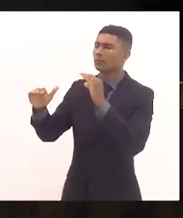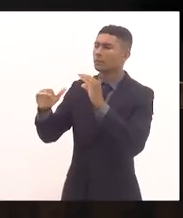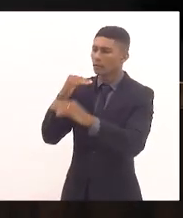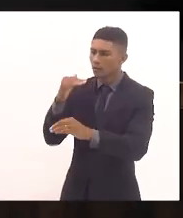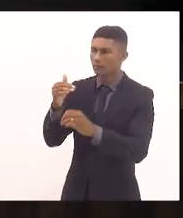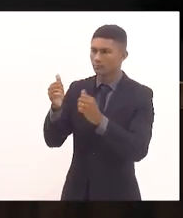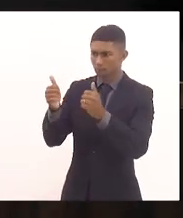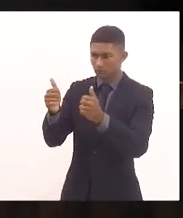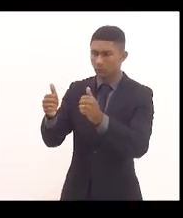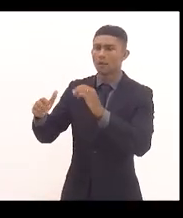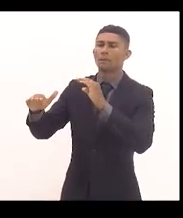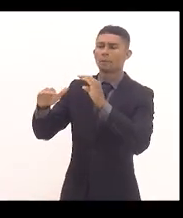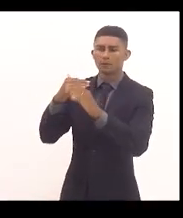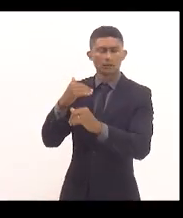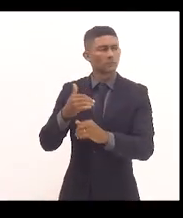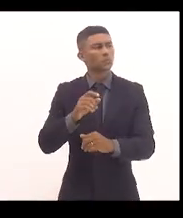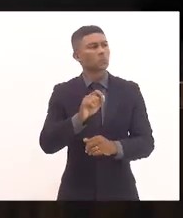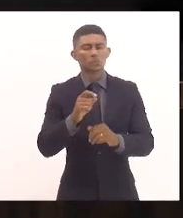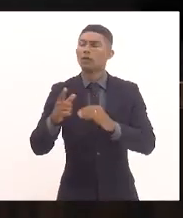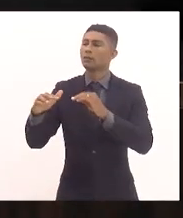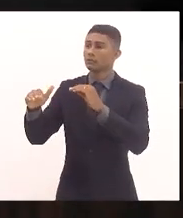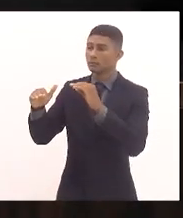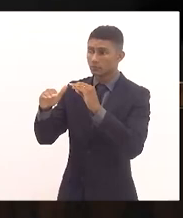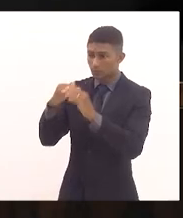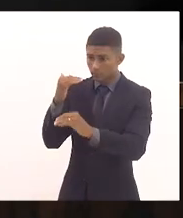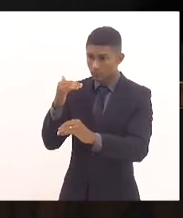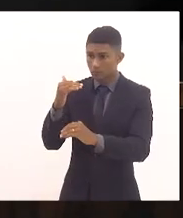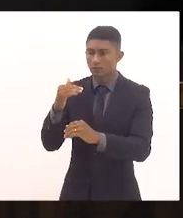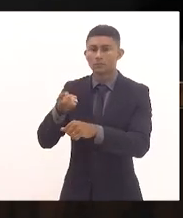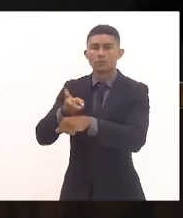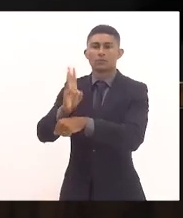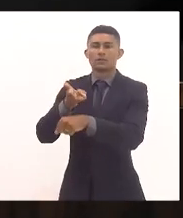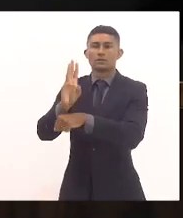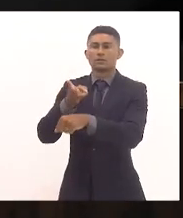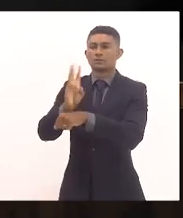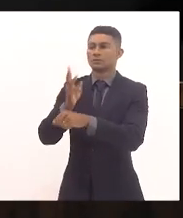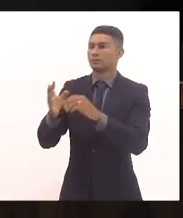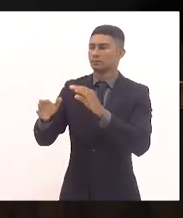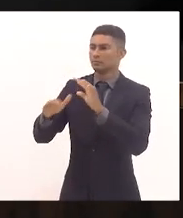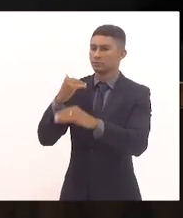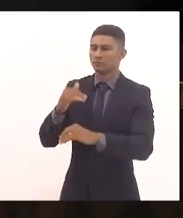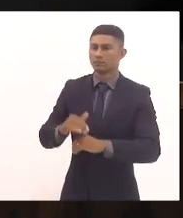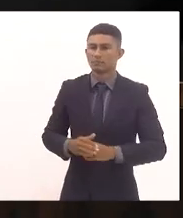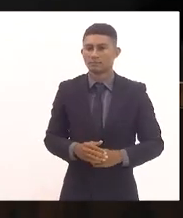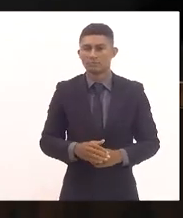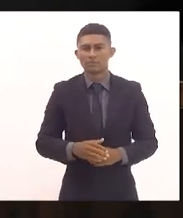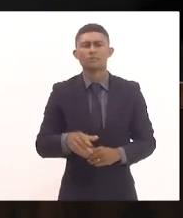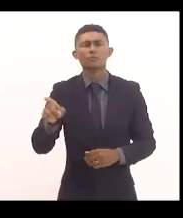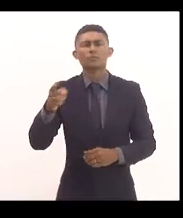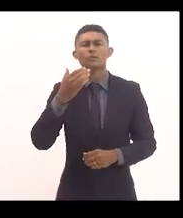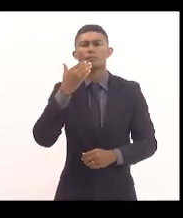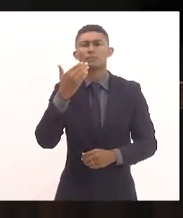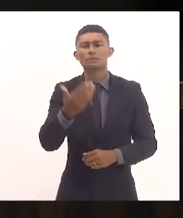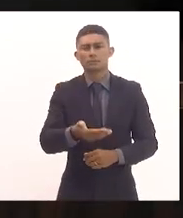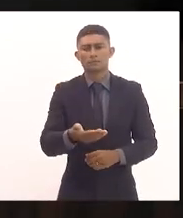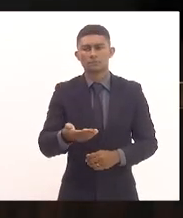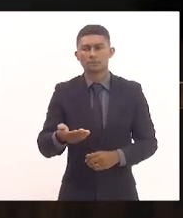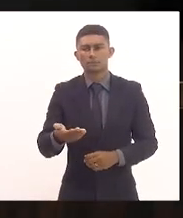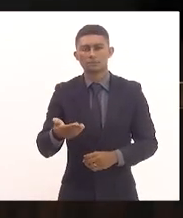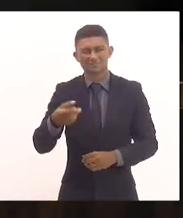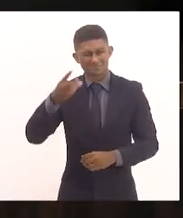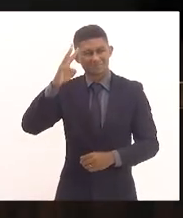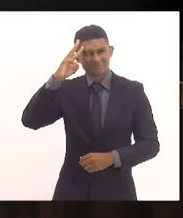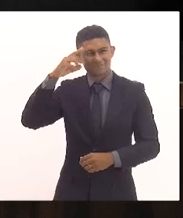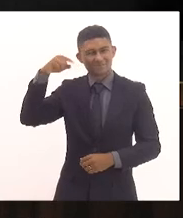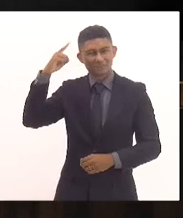mim aqui, por favor. Oi? Manda para mim no zap. Vossa Excelência tinha manda me pedido... Agora. Na